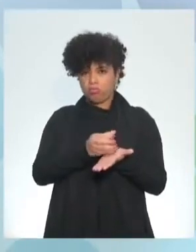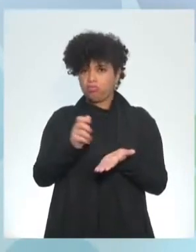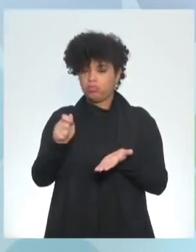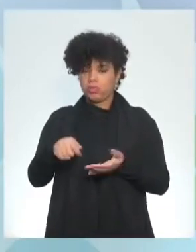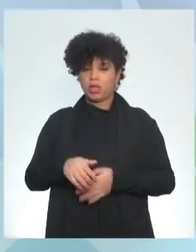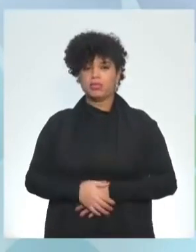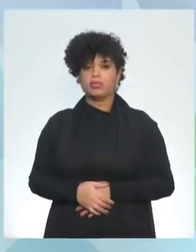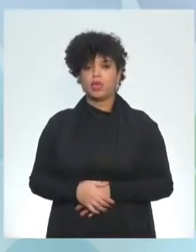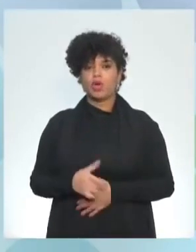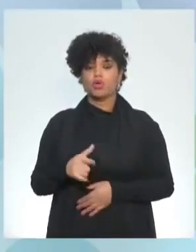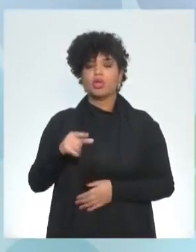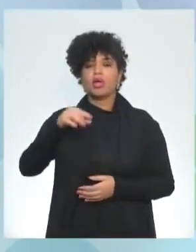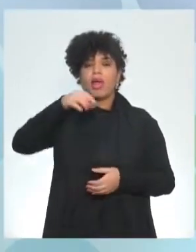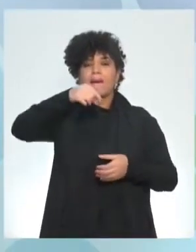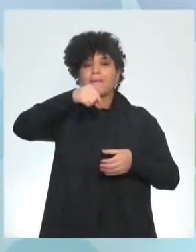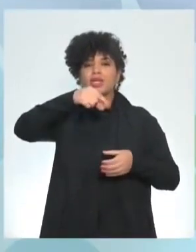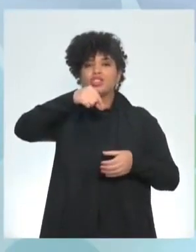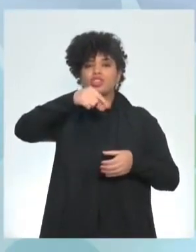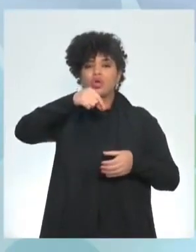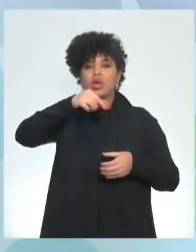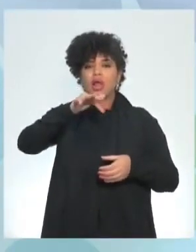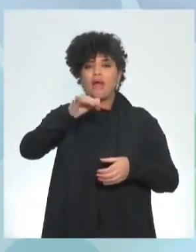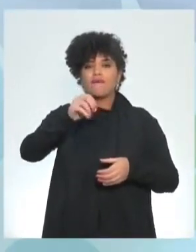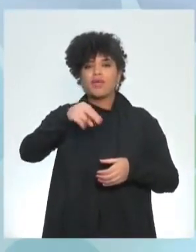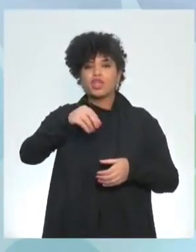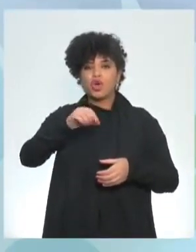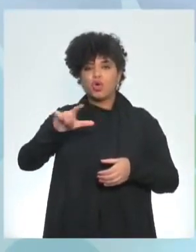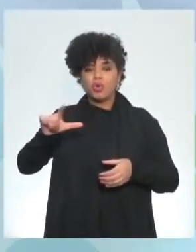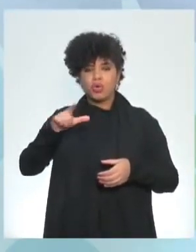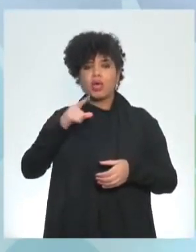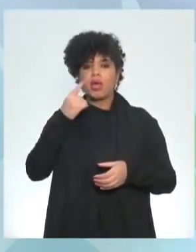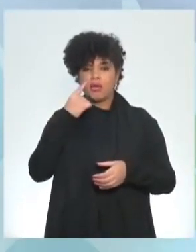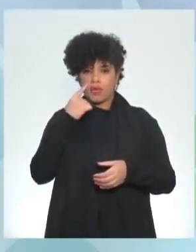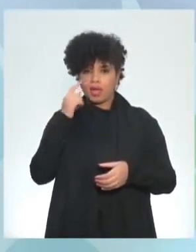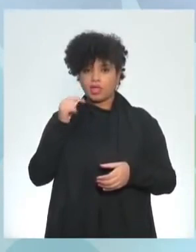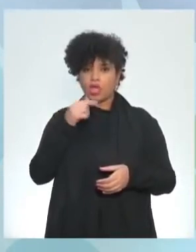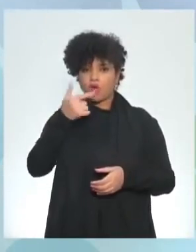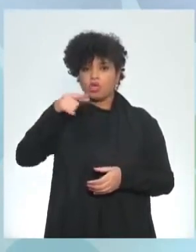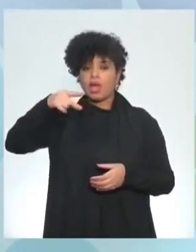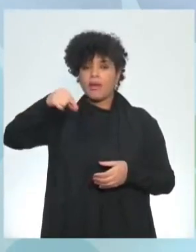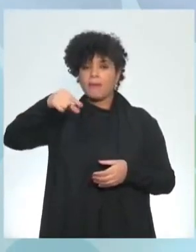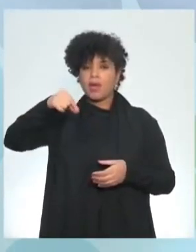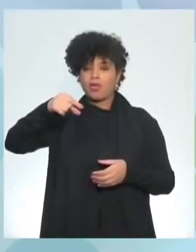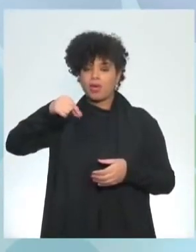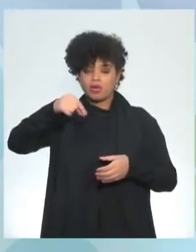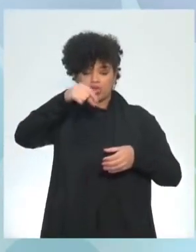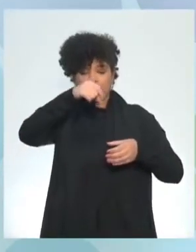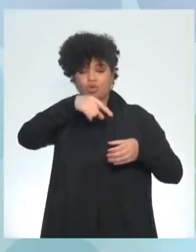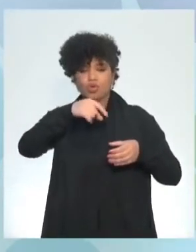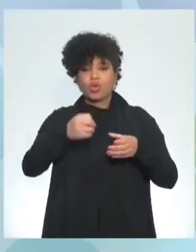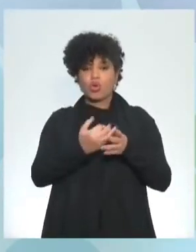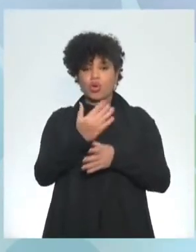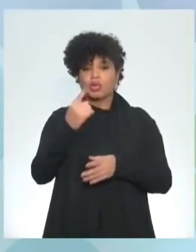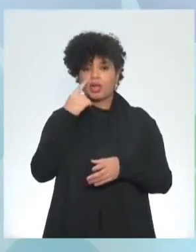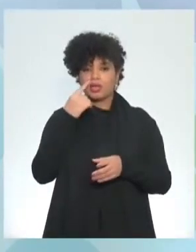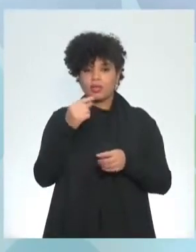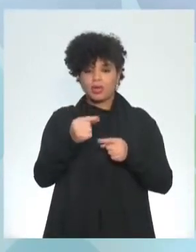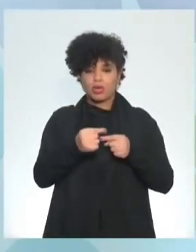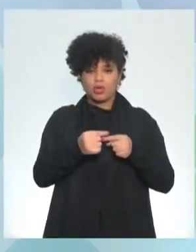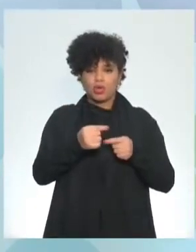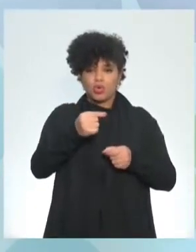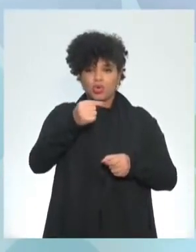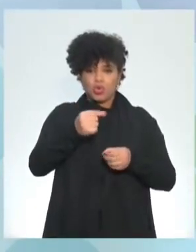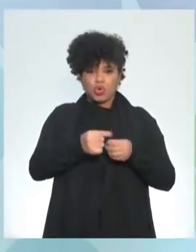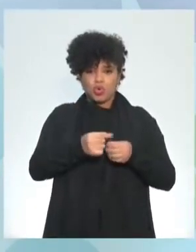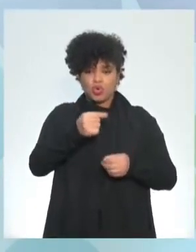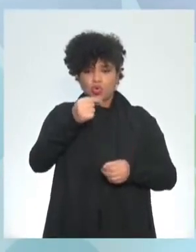A fenolftaleína, que é o indicador. O conta-gotas, que está vazio, que a gente vai usar. E os tubinhos de ensaio. E